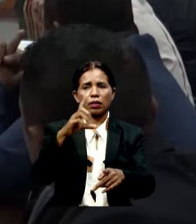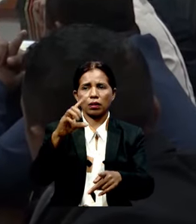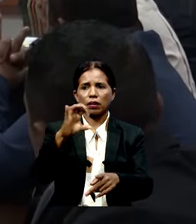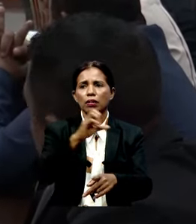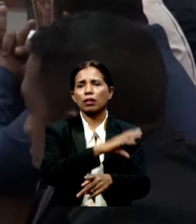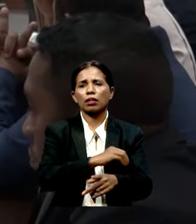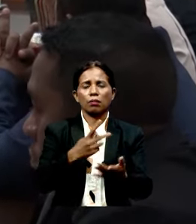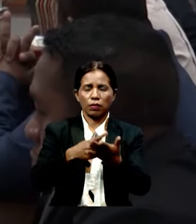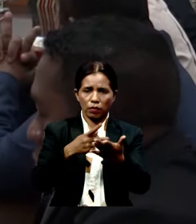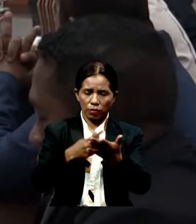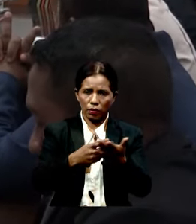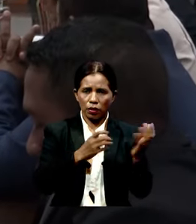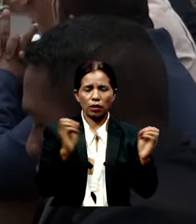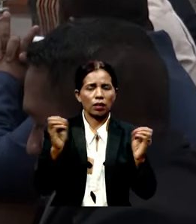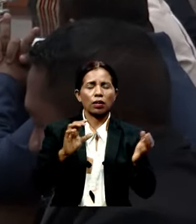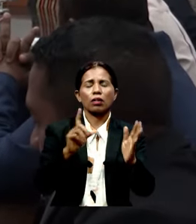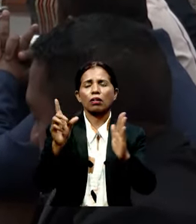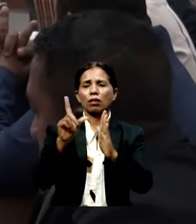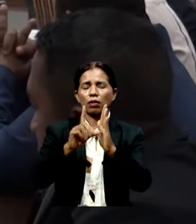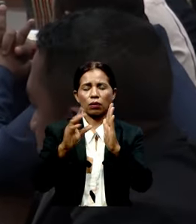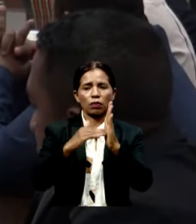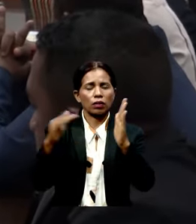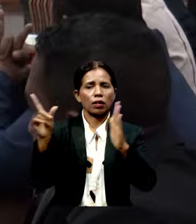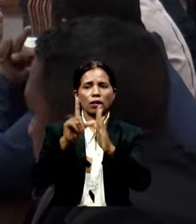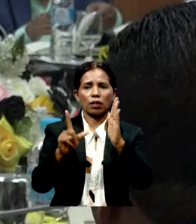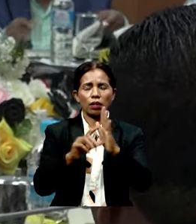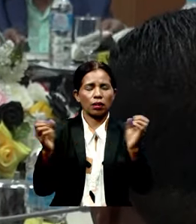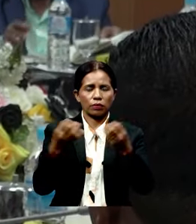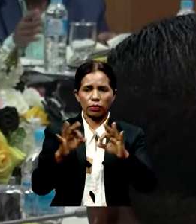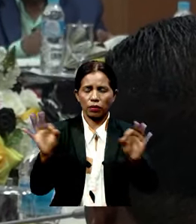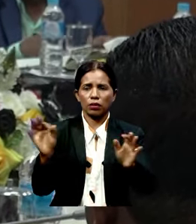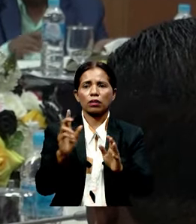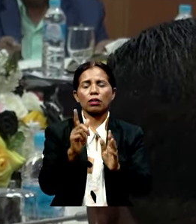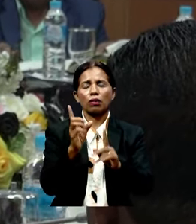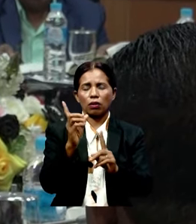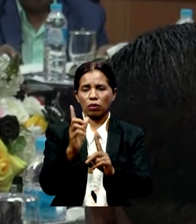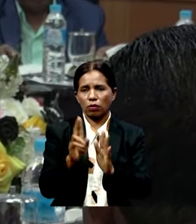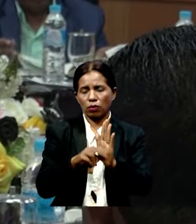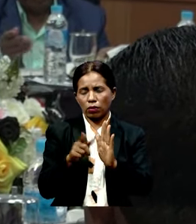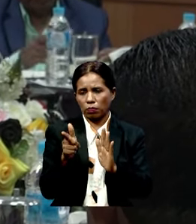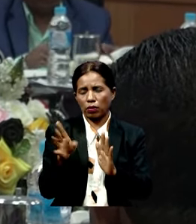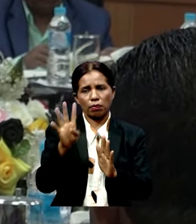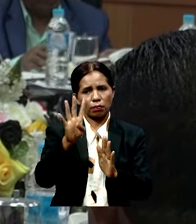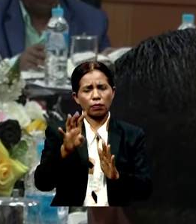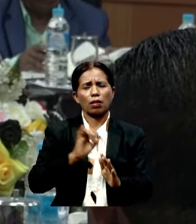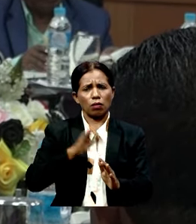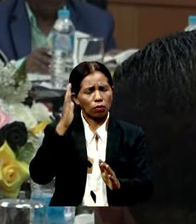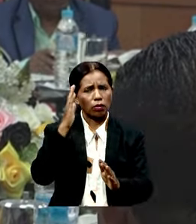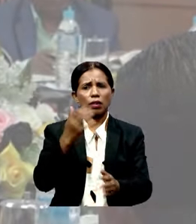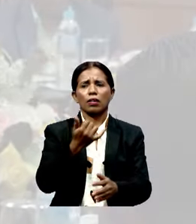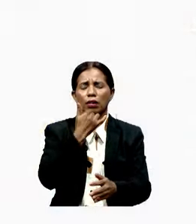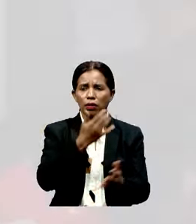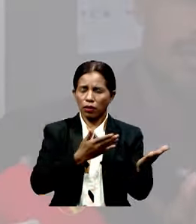ateten proposta refere la contra lei tamba la liu horas ronu resenhat lá hava no ine sala tamba sir haruka hier